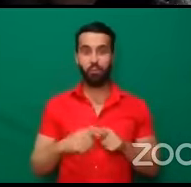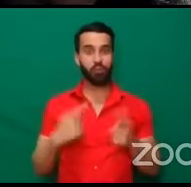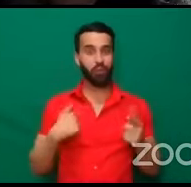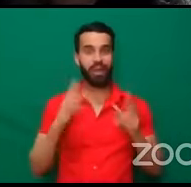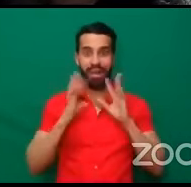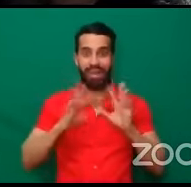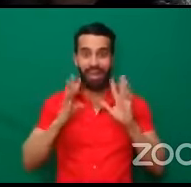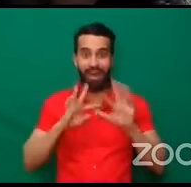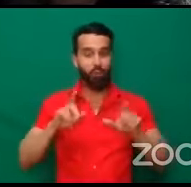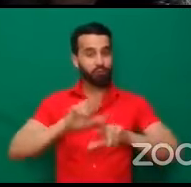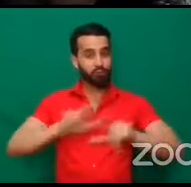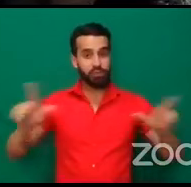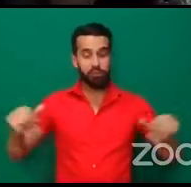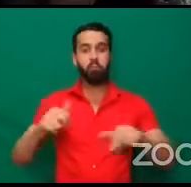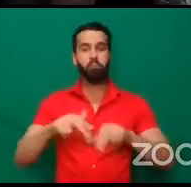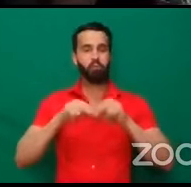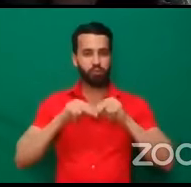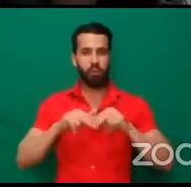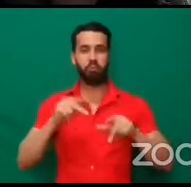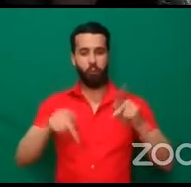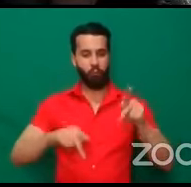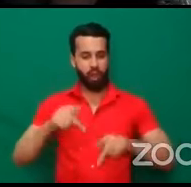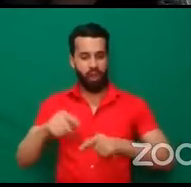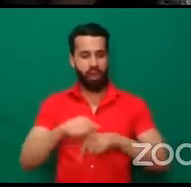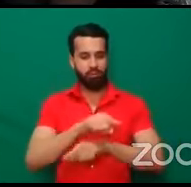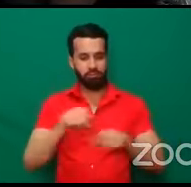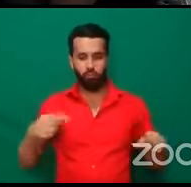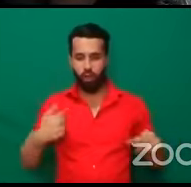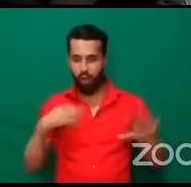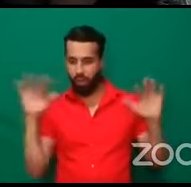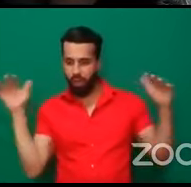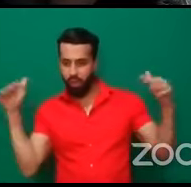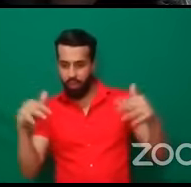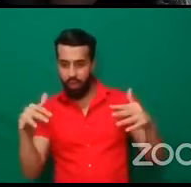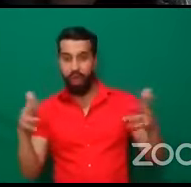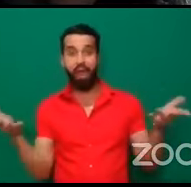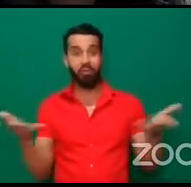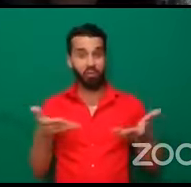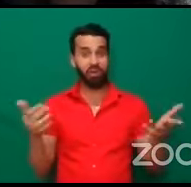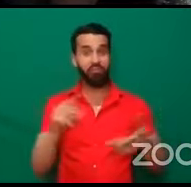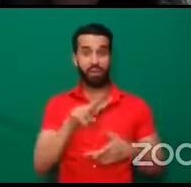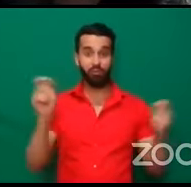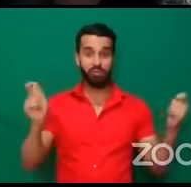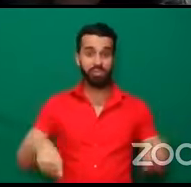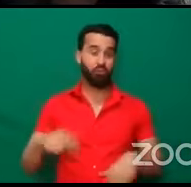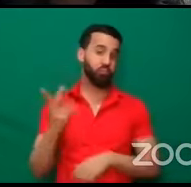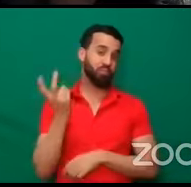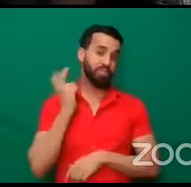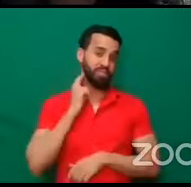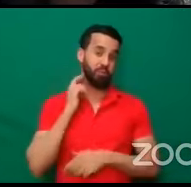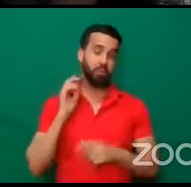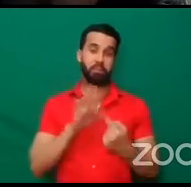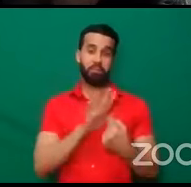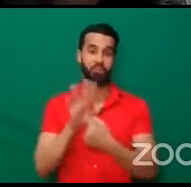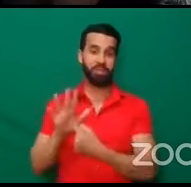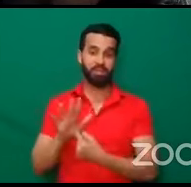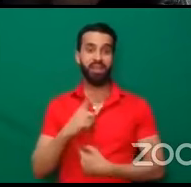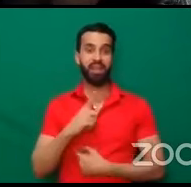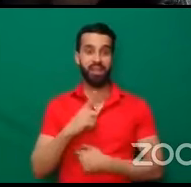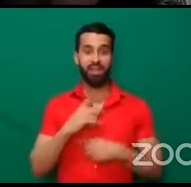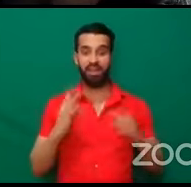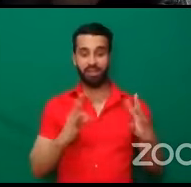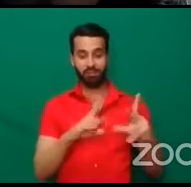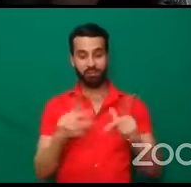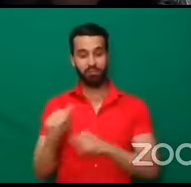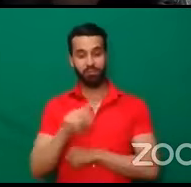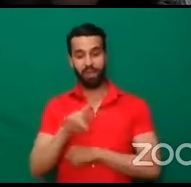que essa referência. Que bom que agora muita gente vai poder assistir no morcego, até a Alice está Opa! falando aqui, que todo mundo agora vai ter